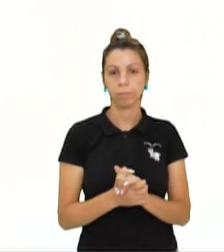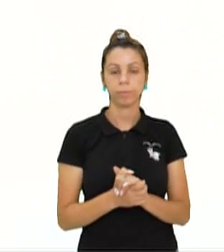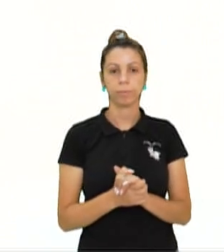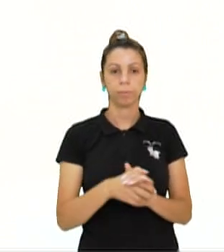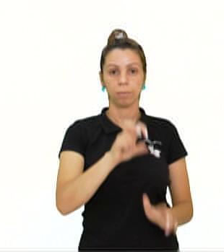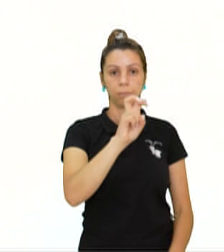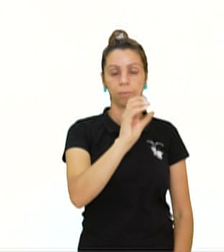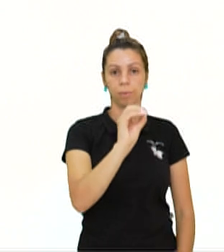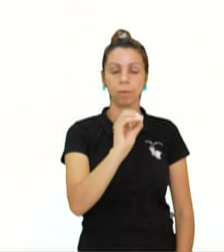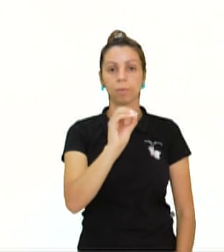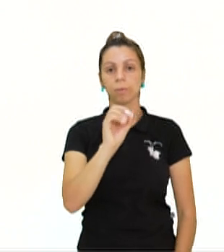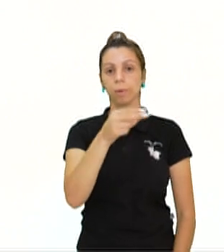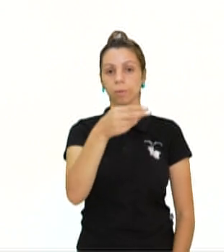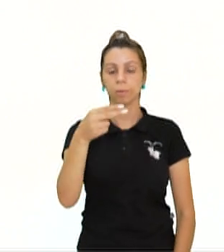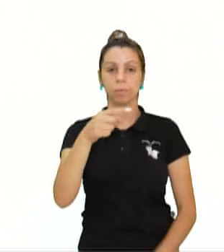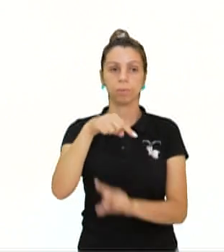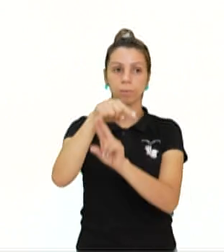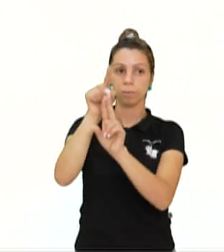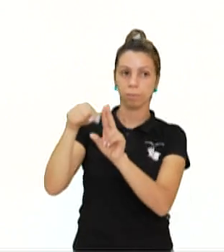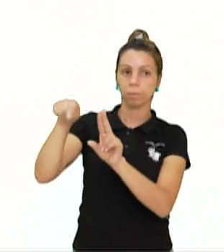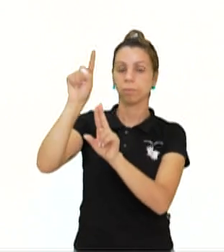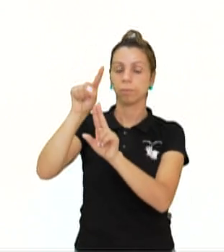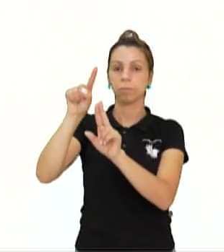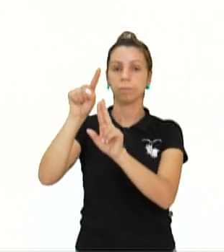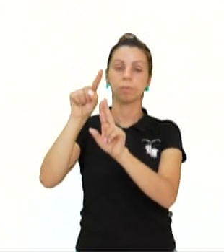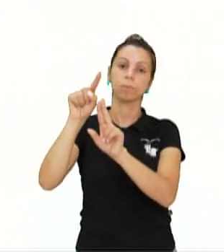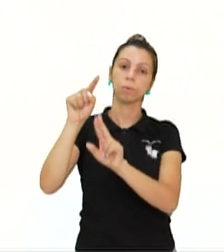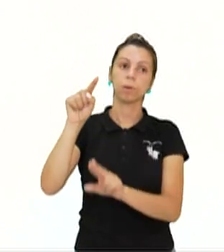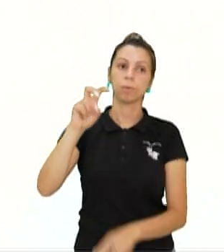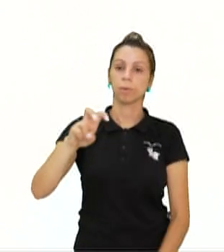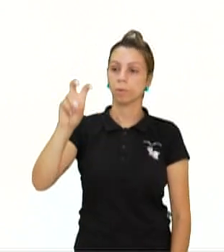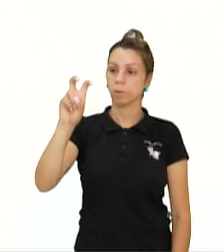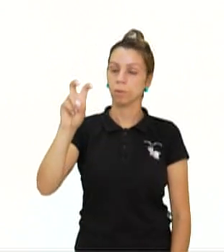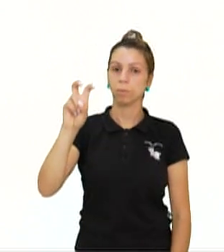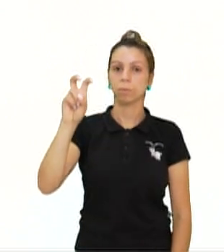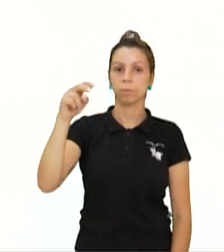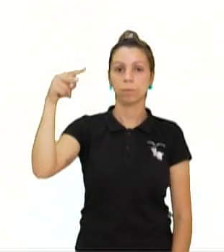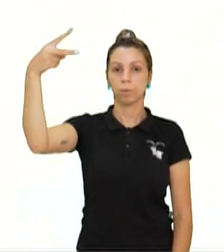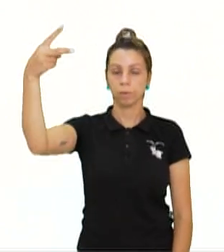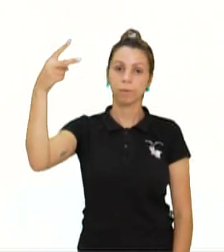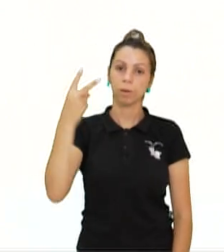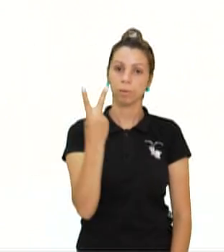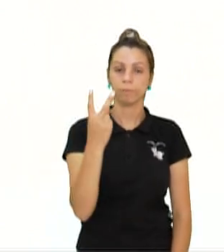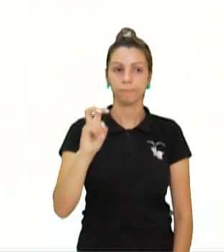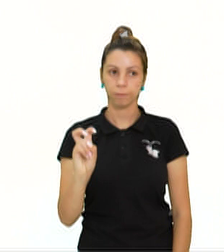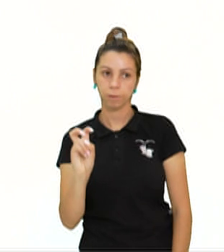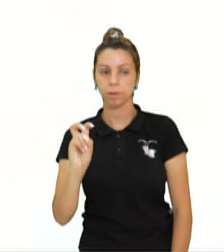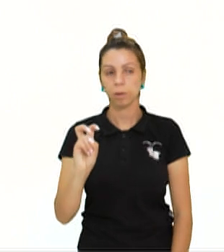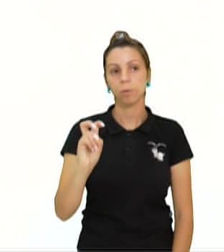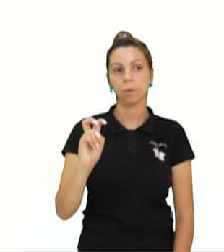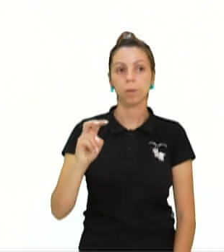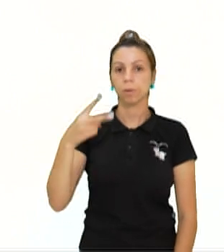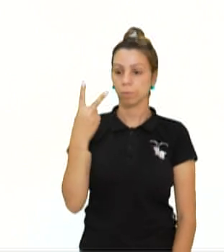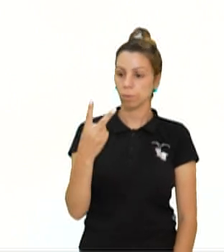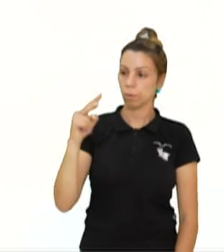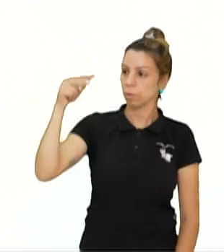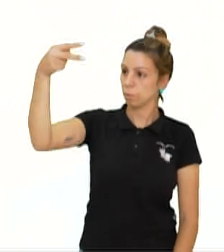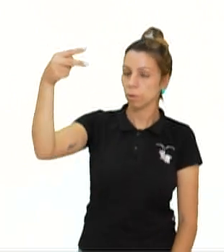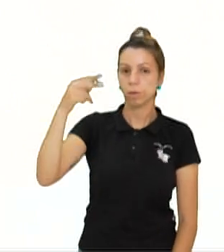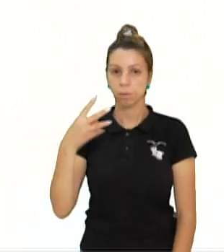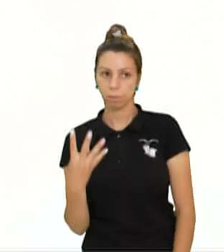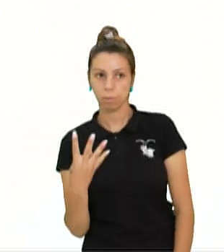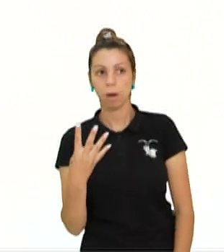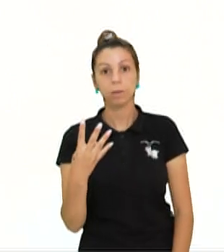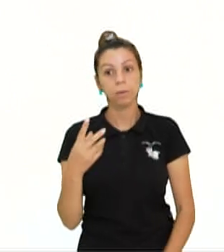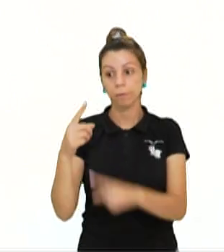vezes 5 elevado ao quadrado é 5 vezes 5, dá 25. 2 elevado ao quadrado é 2 vezes 2, que é 4, ok? Multiplicado pelo H.